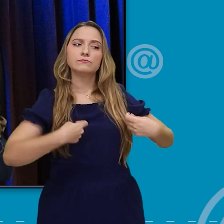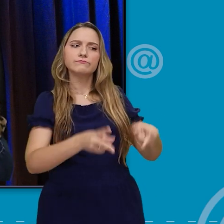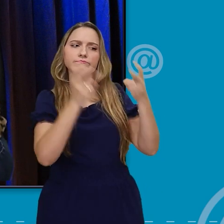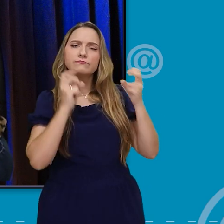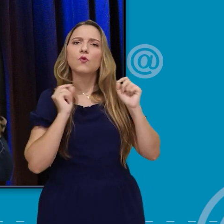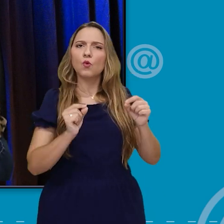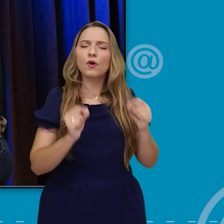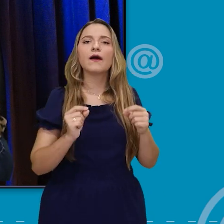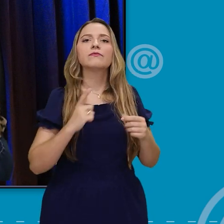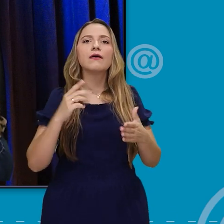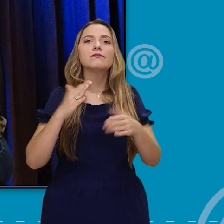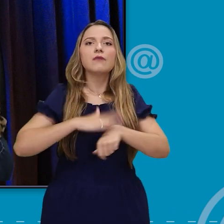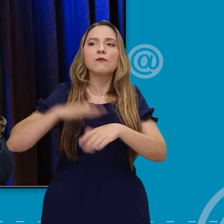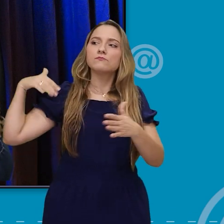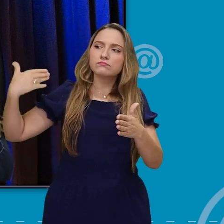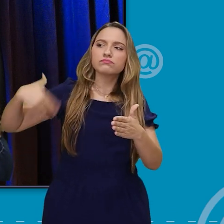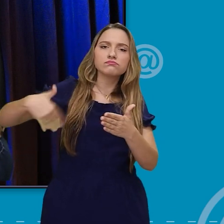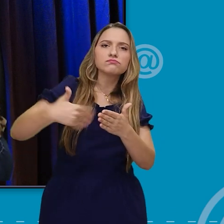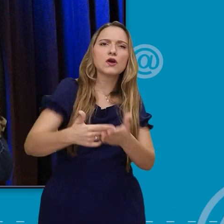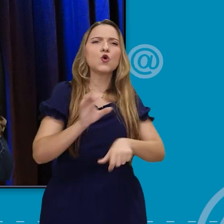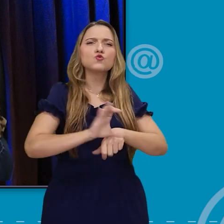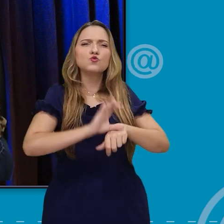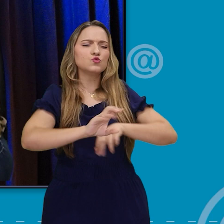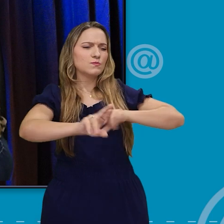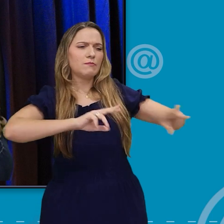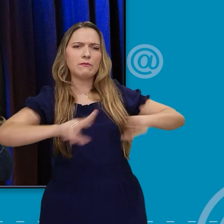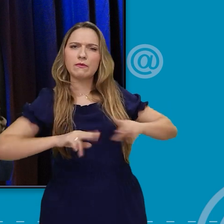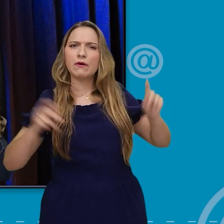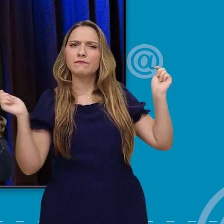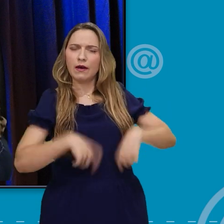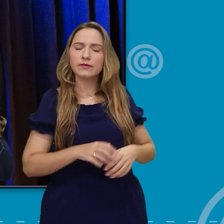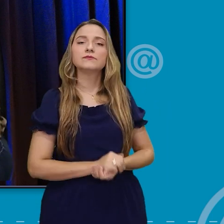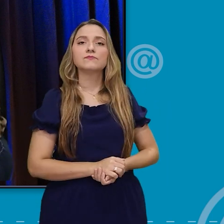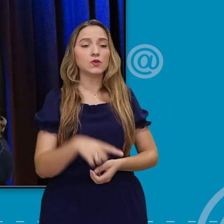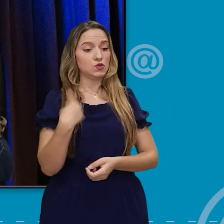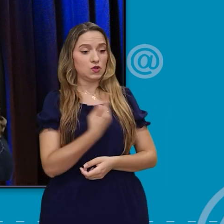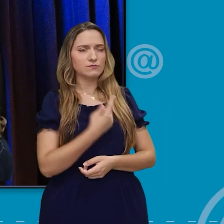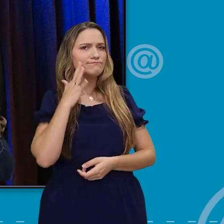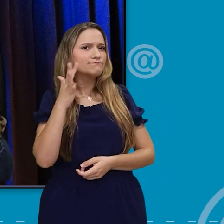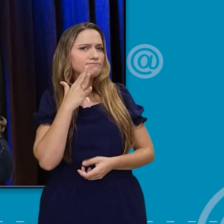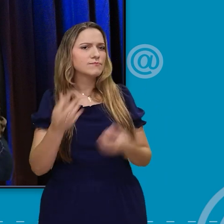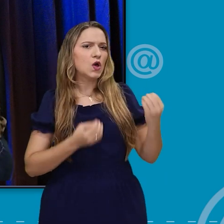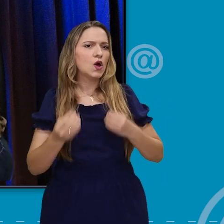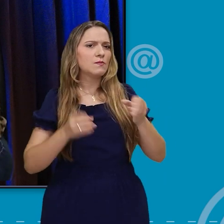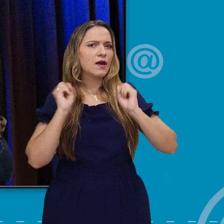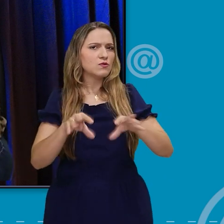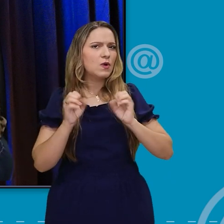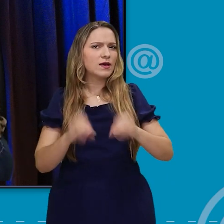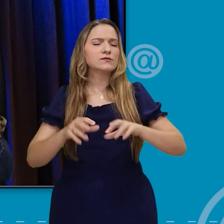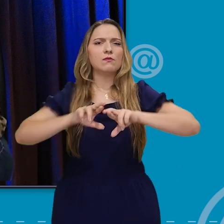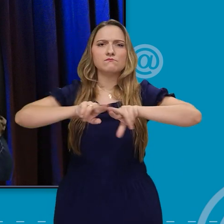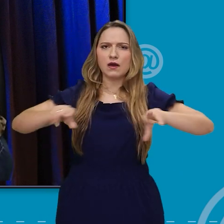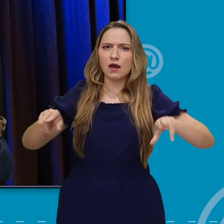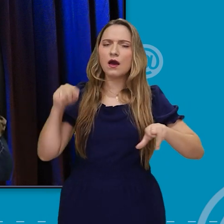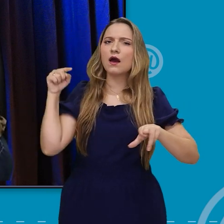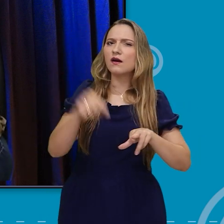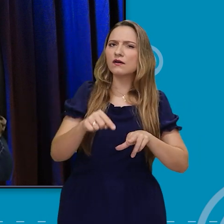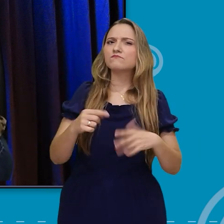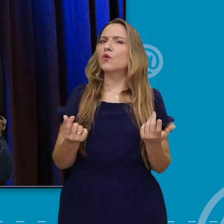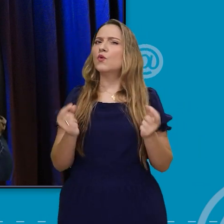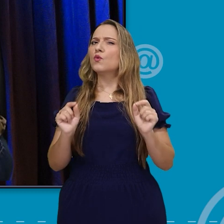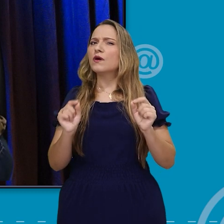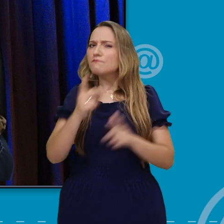profissional, precisa pensar em nível de formação para que possa trabalhar com uma educação multidisciplinar? Então,